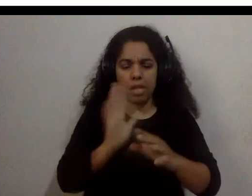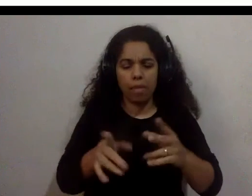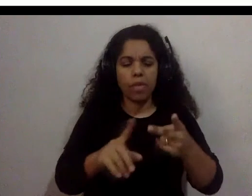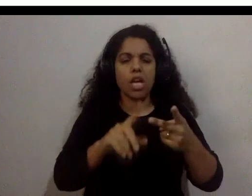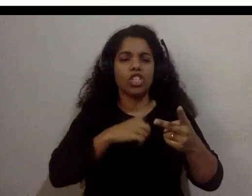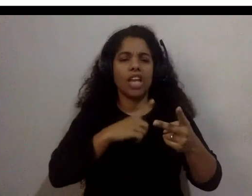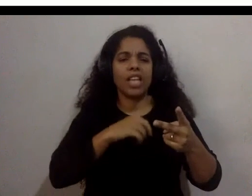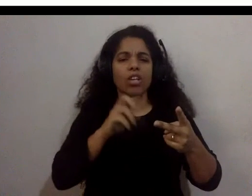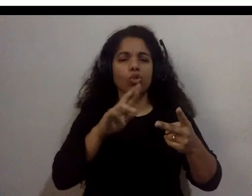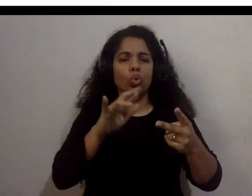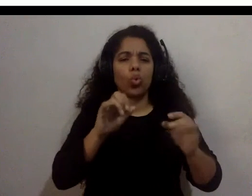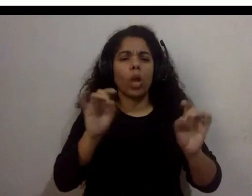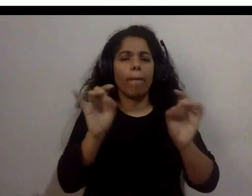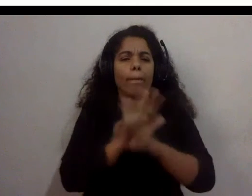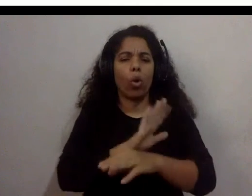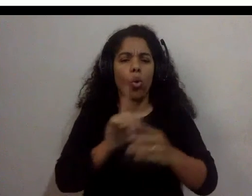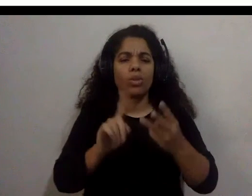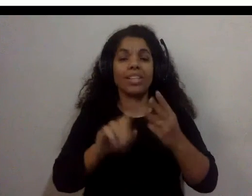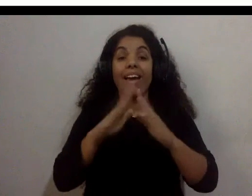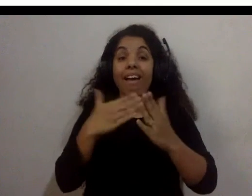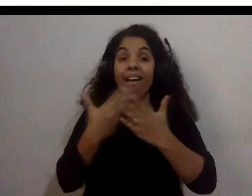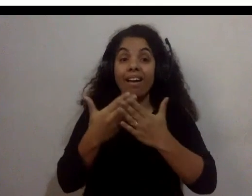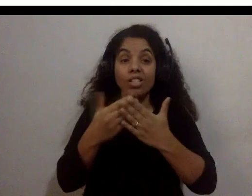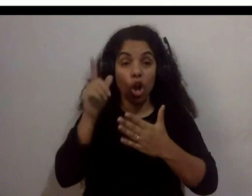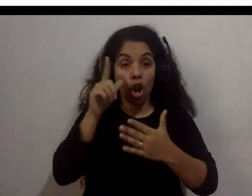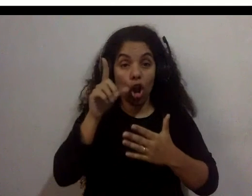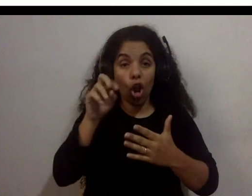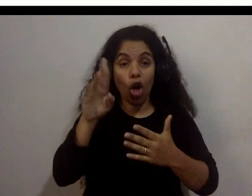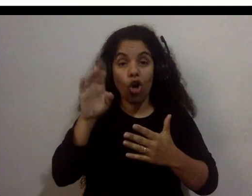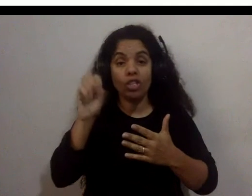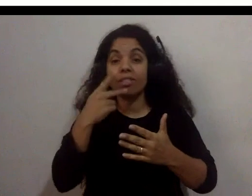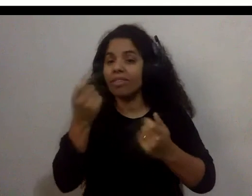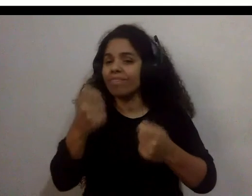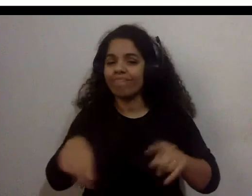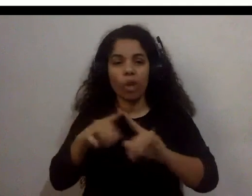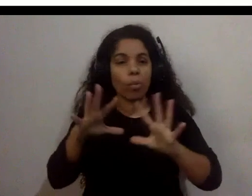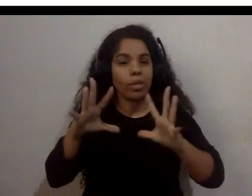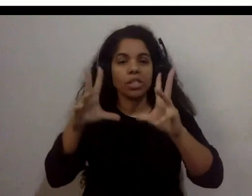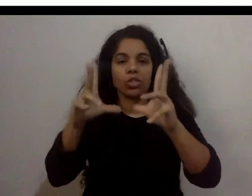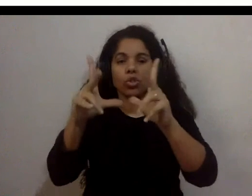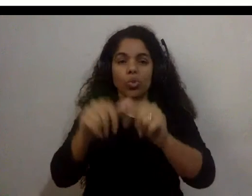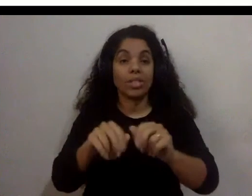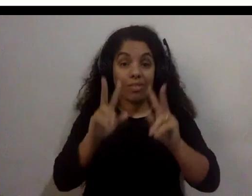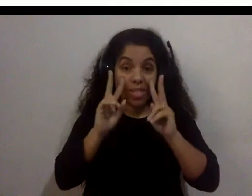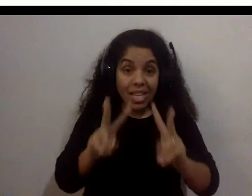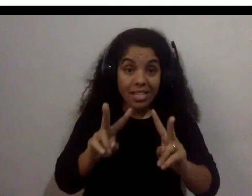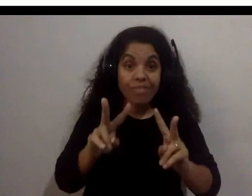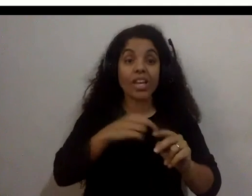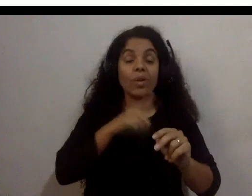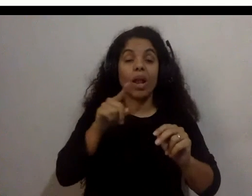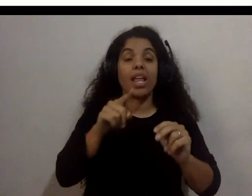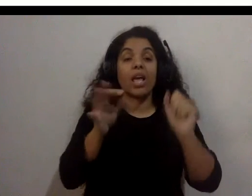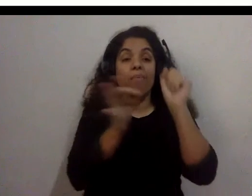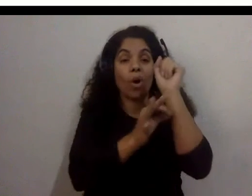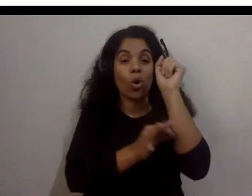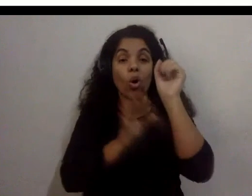uma estrutura pronta. E o que a Escola de Londres ela vai falar é o seguinte, cara, você não precisa dessa estrutura toda. Vocês viram o meu código ali, que eu